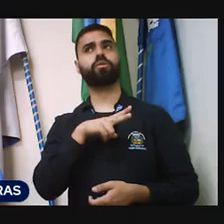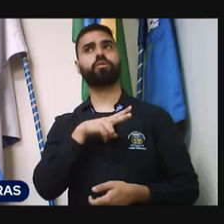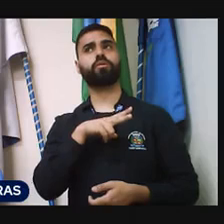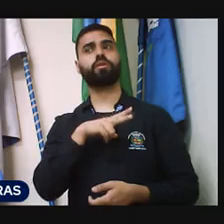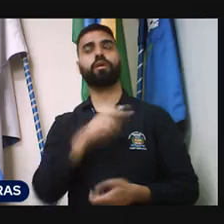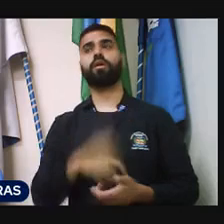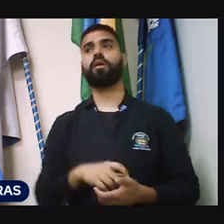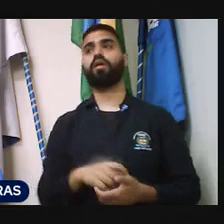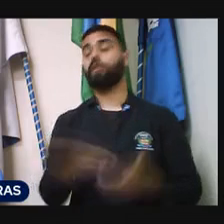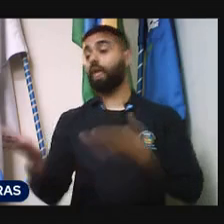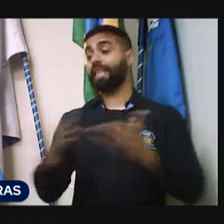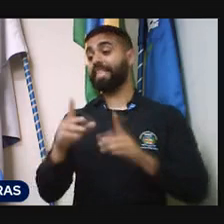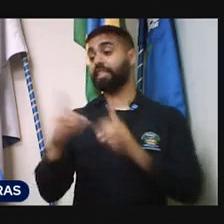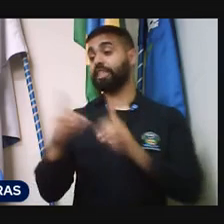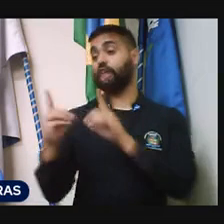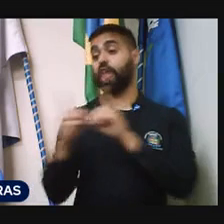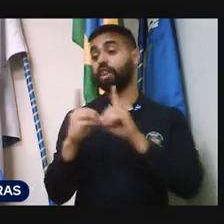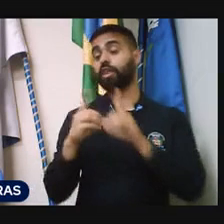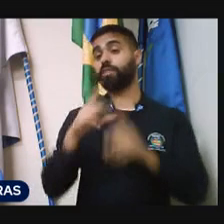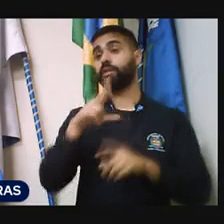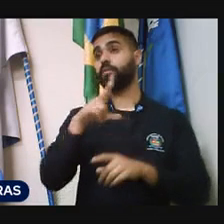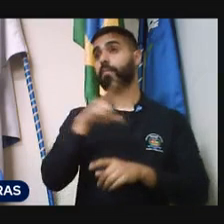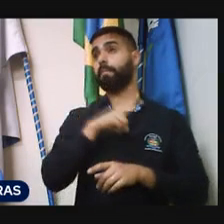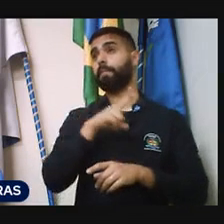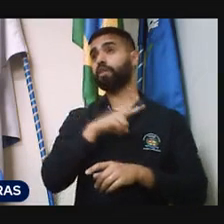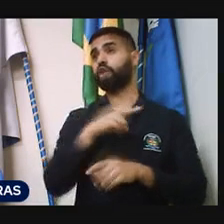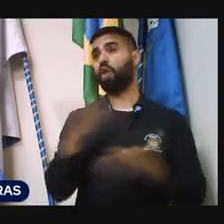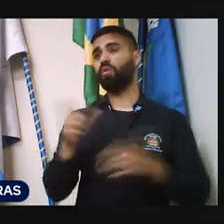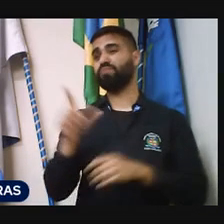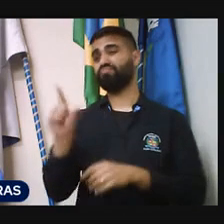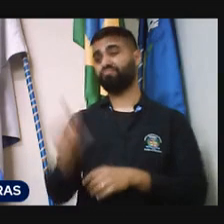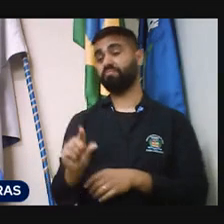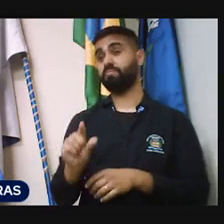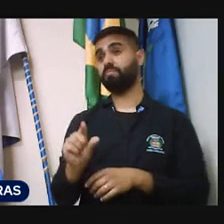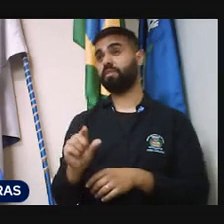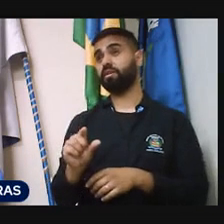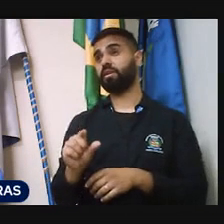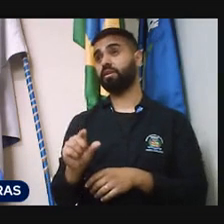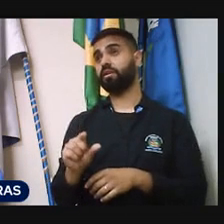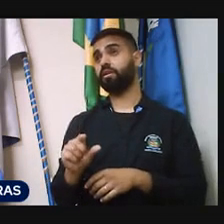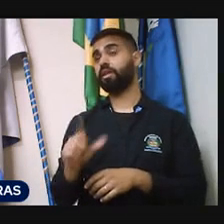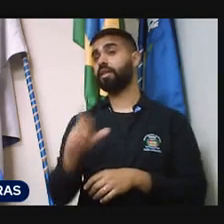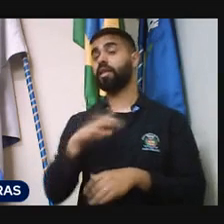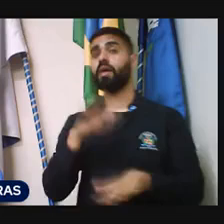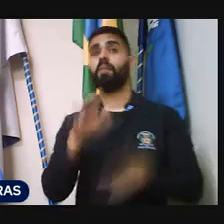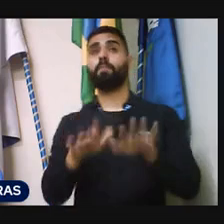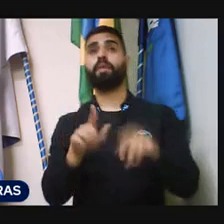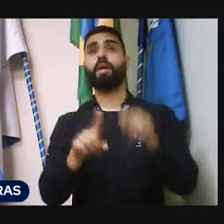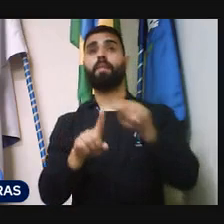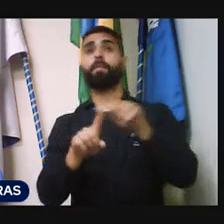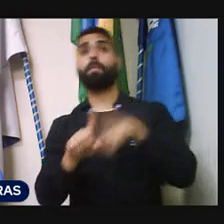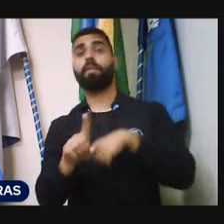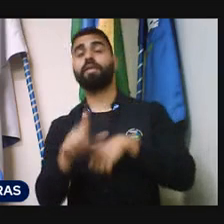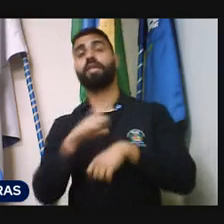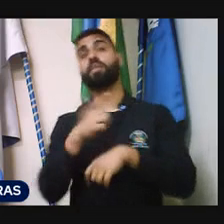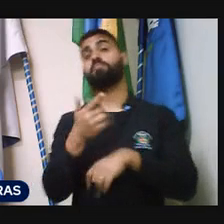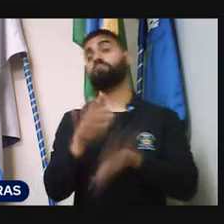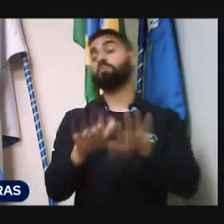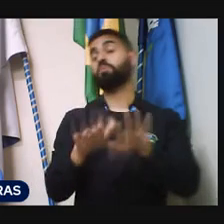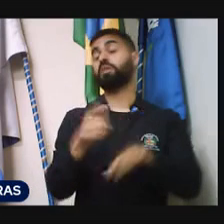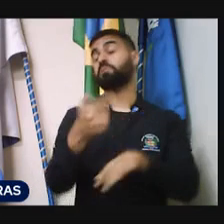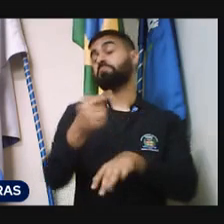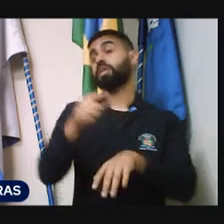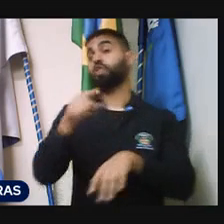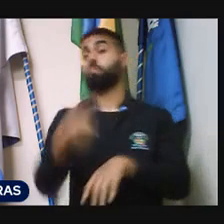tem sentimento particular hoje ainda é muito pequeno né mas tem uns mês que temos sete mil em consultas e